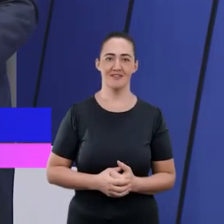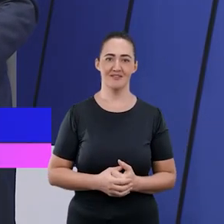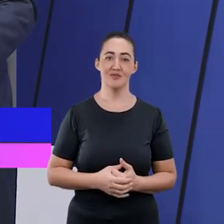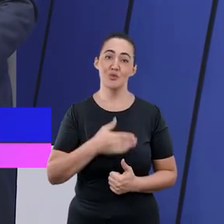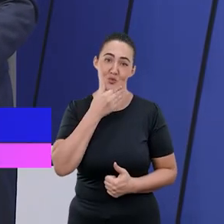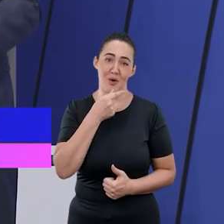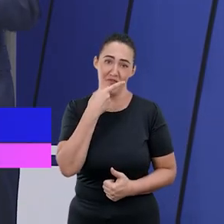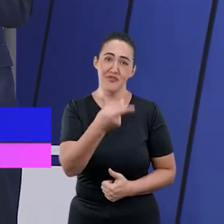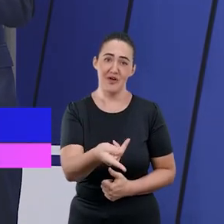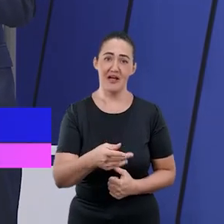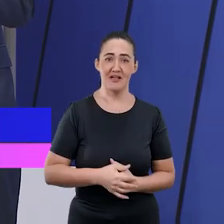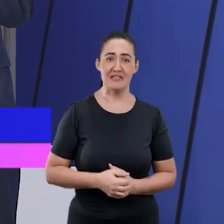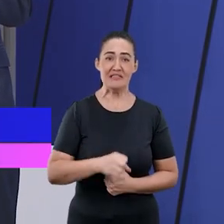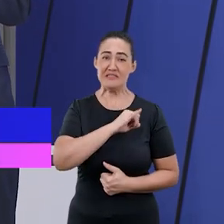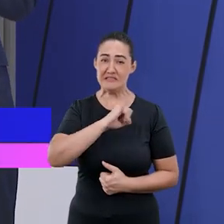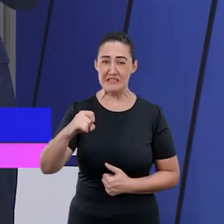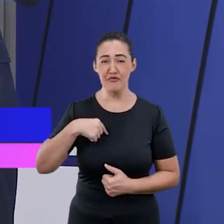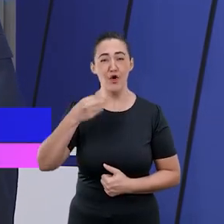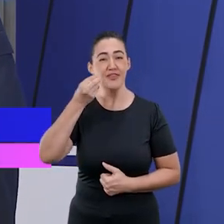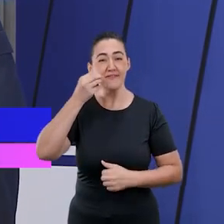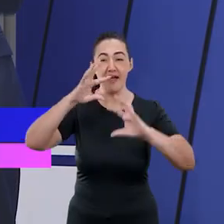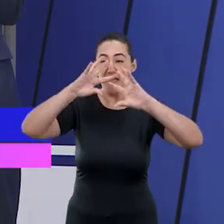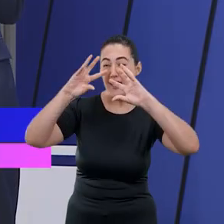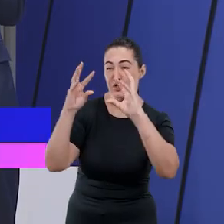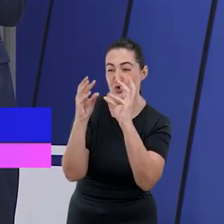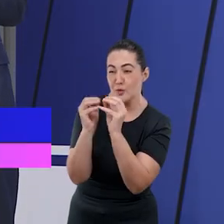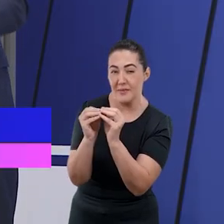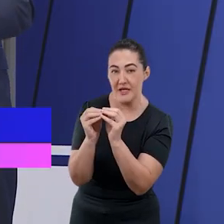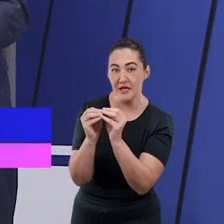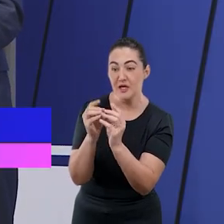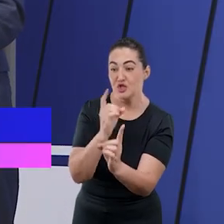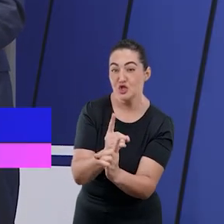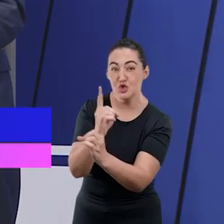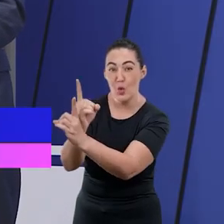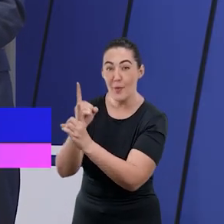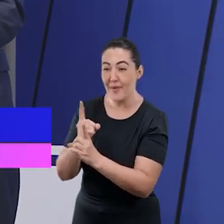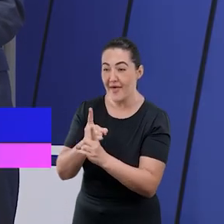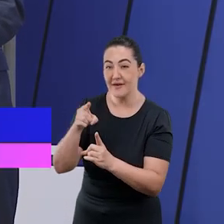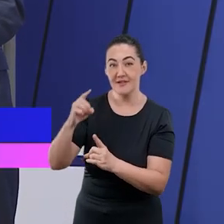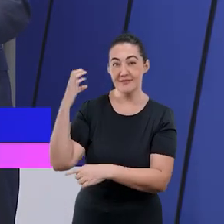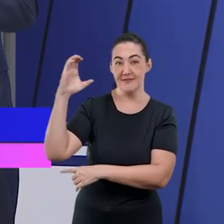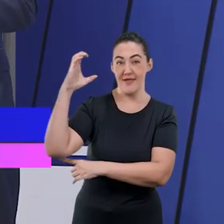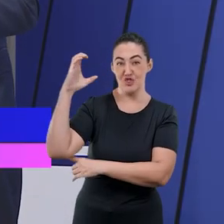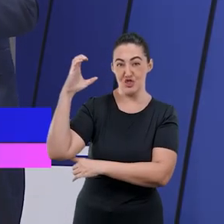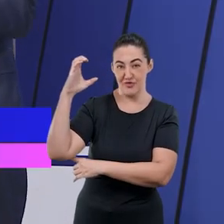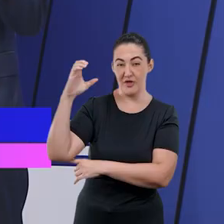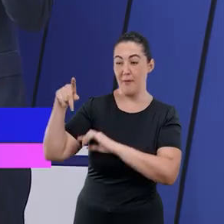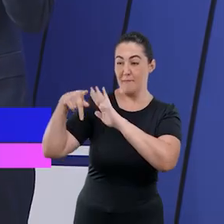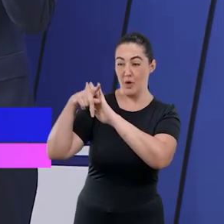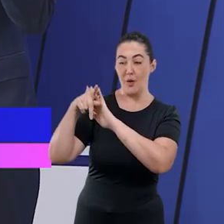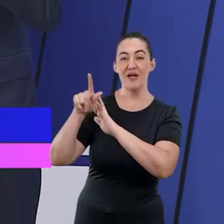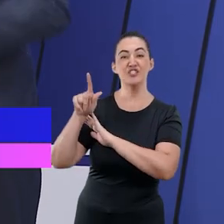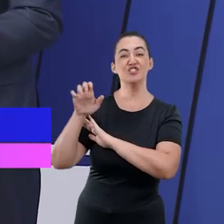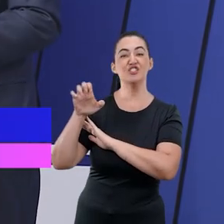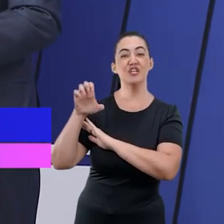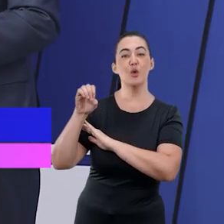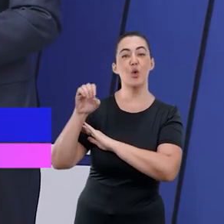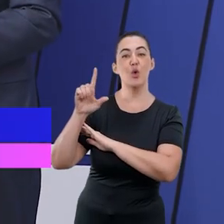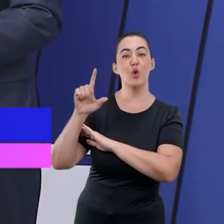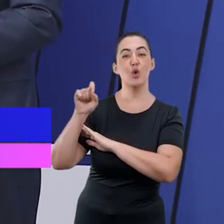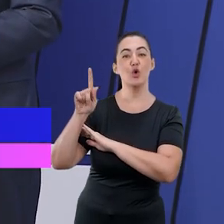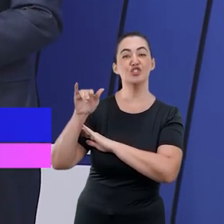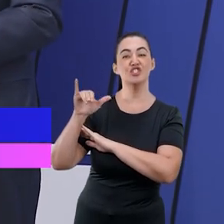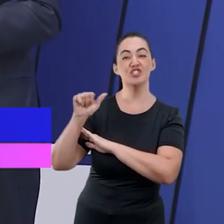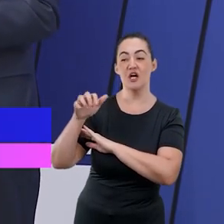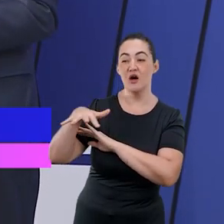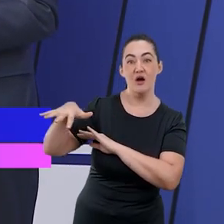se eu tivesse que resumir as maiores descobertas, eu ficaria com Gênesis 1, da forma como o mundo apareceu,